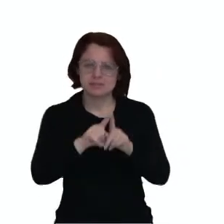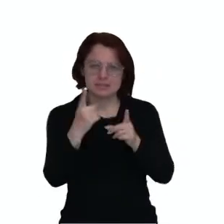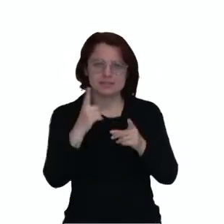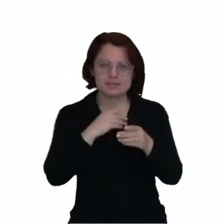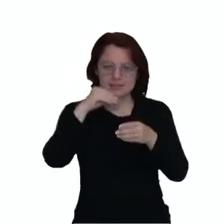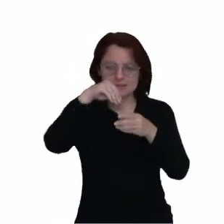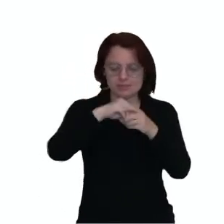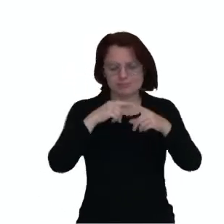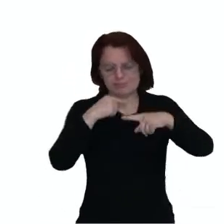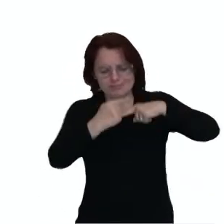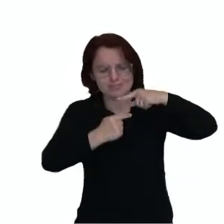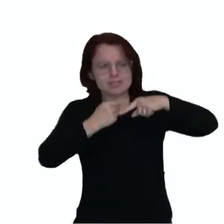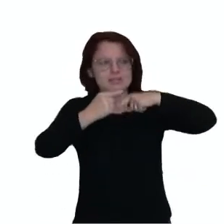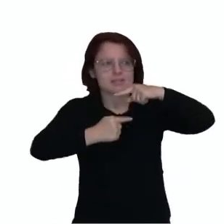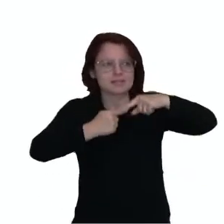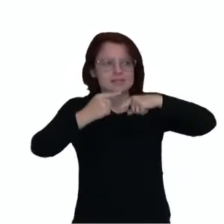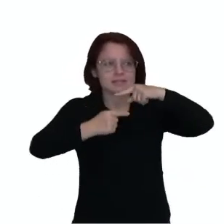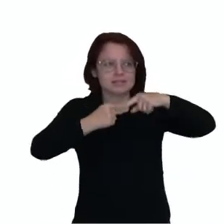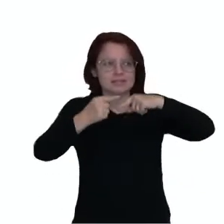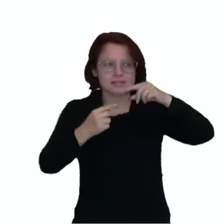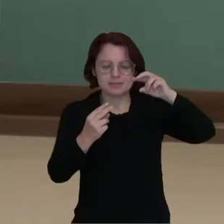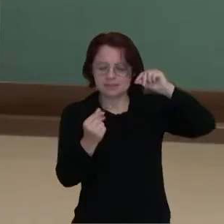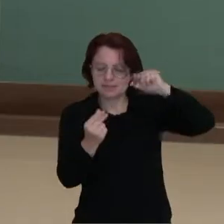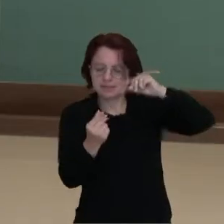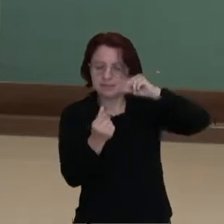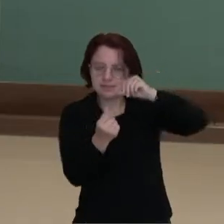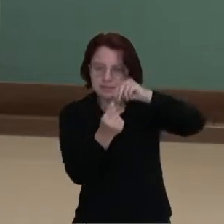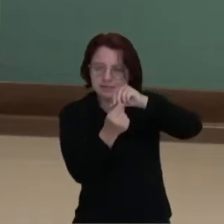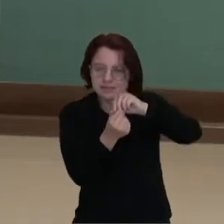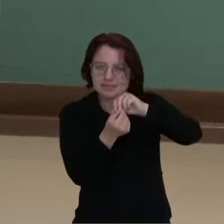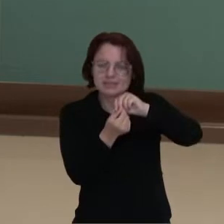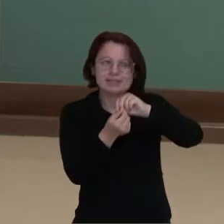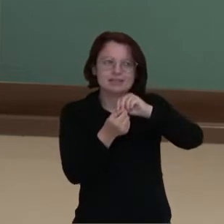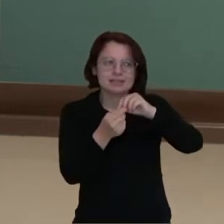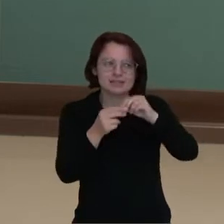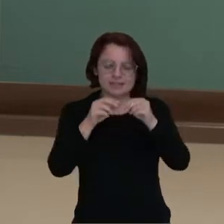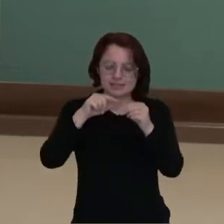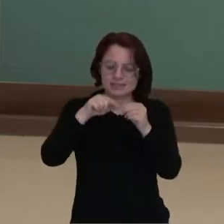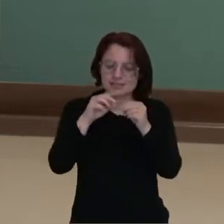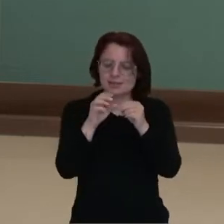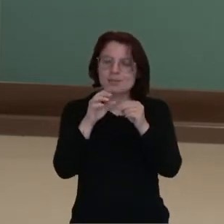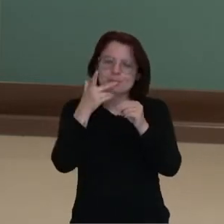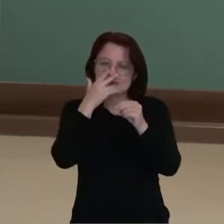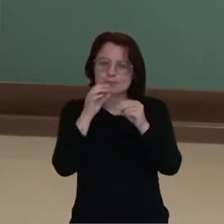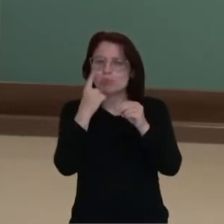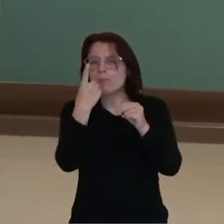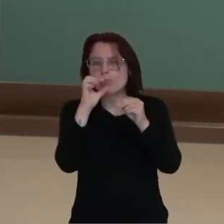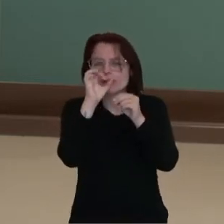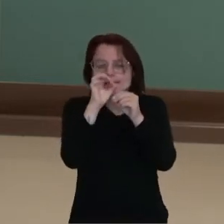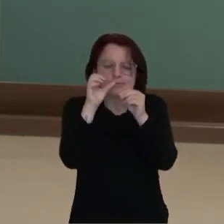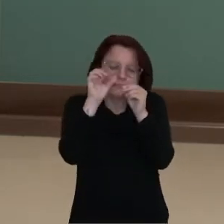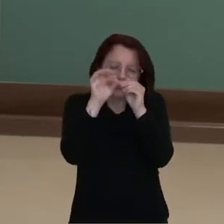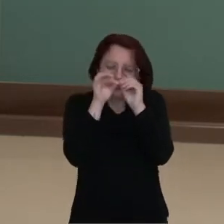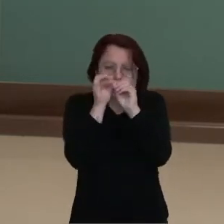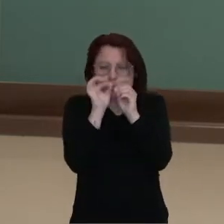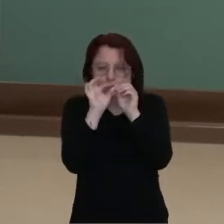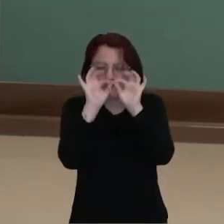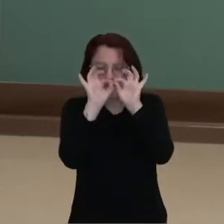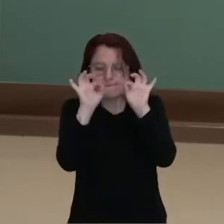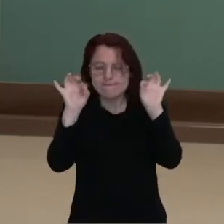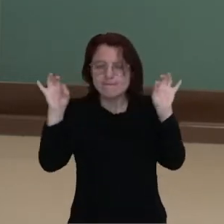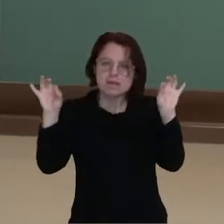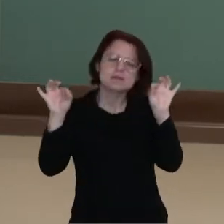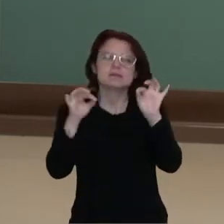se enrolando, sabe quando você pega uma linha e começa a enrolar e ela vai fazendo bolinhas? Então, como ele é muito